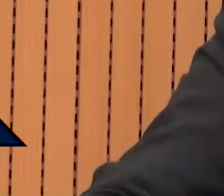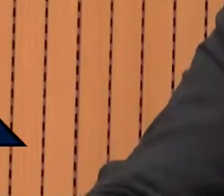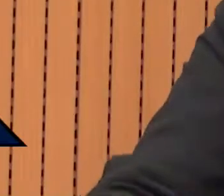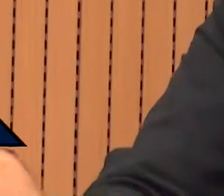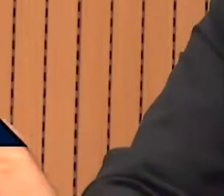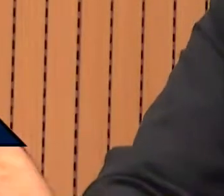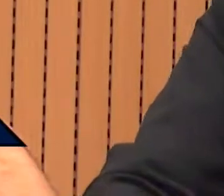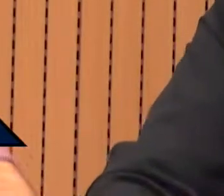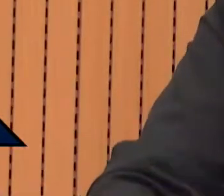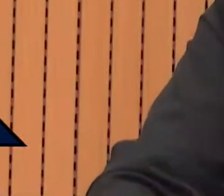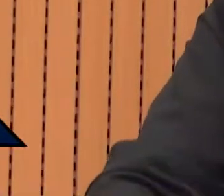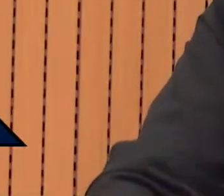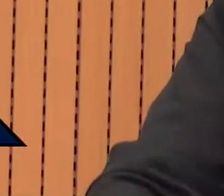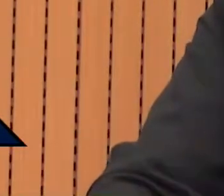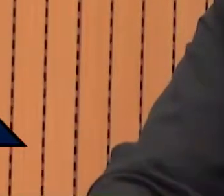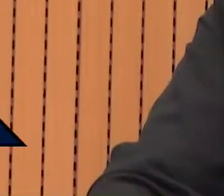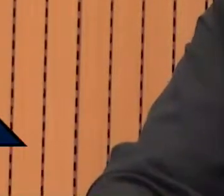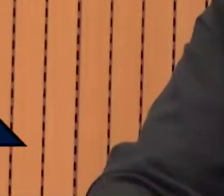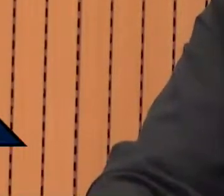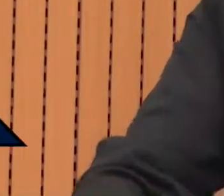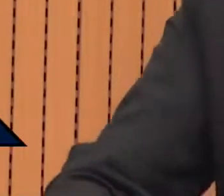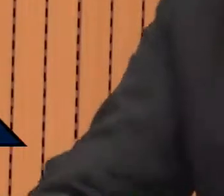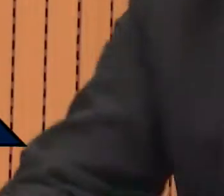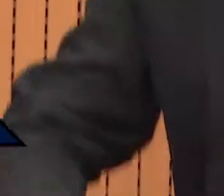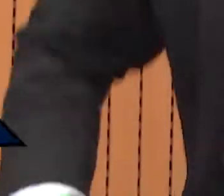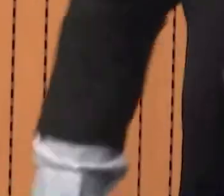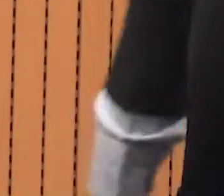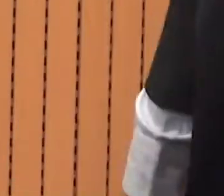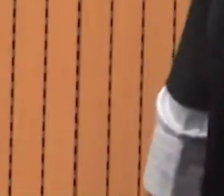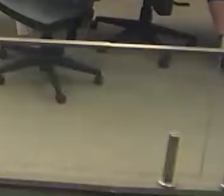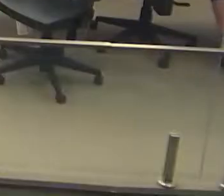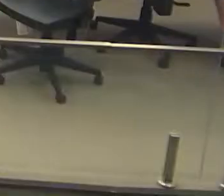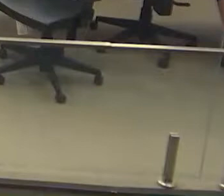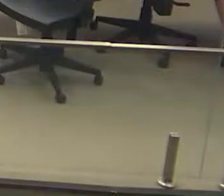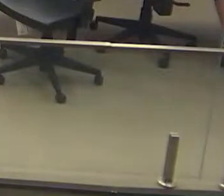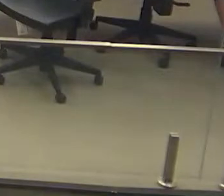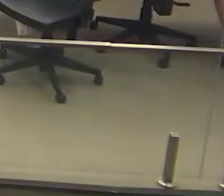todos. Continuamos, seguimos firmes aí na luta. Obrigado.